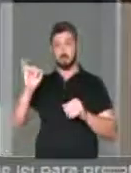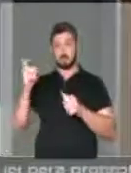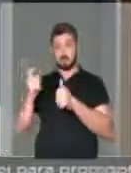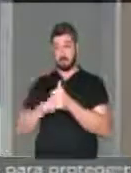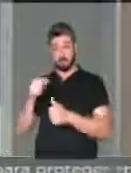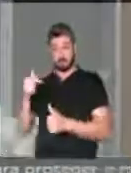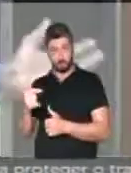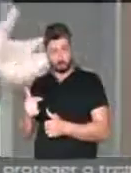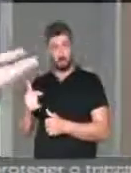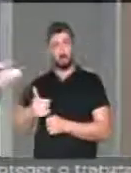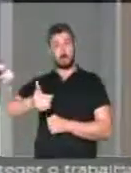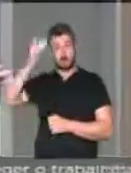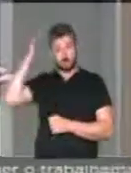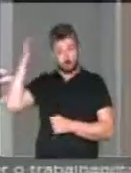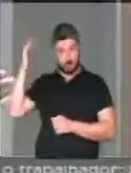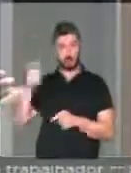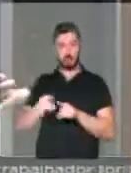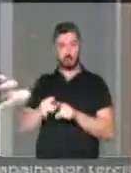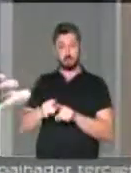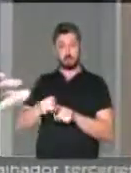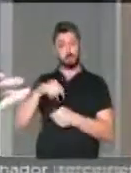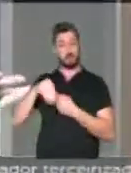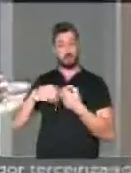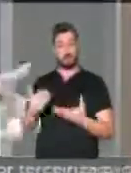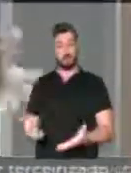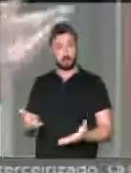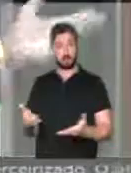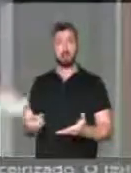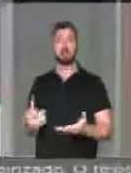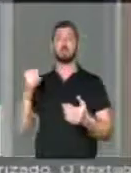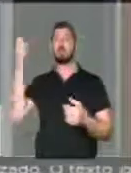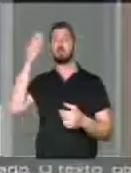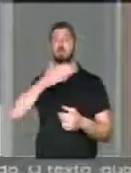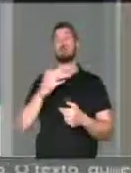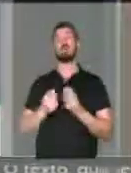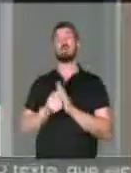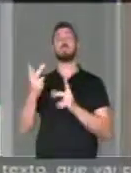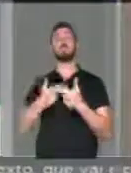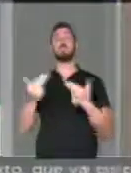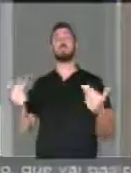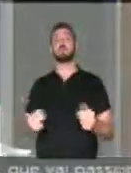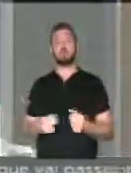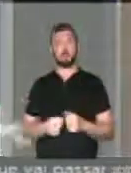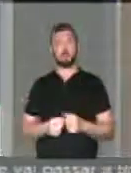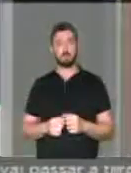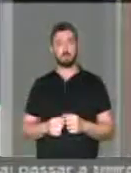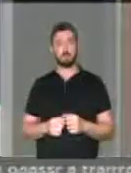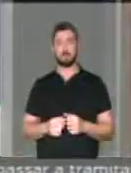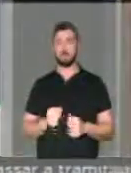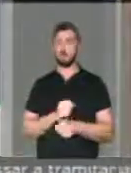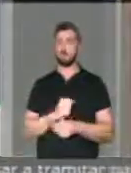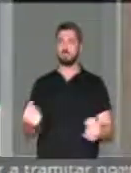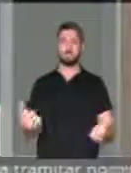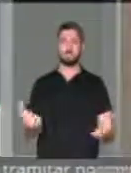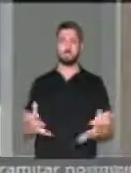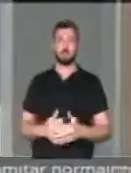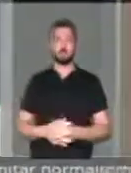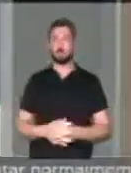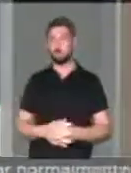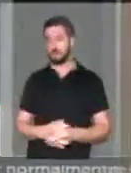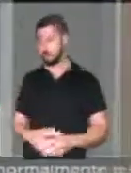nada. E o Temer está todo envolvido aí. Tem que provar uma série de coisas. Não é possível, nós vamos